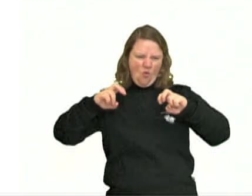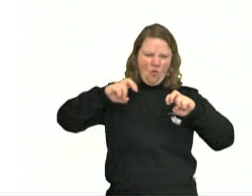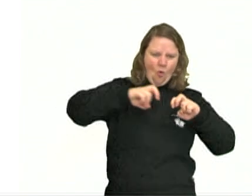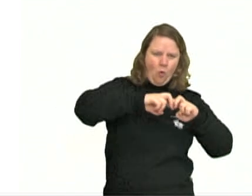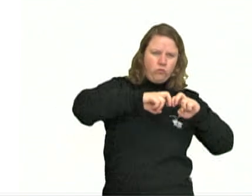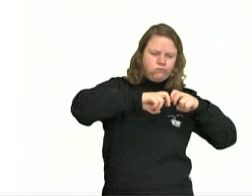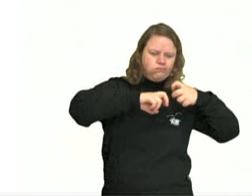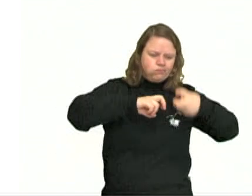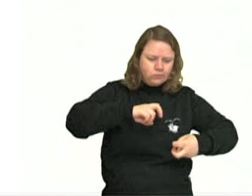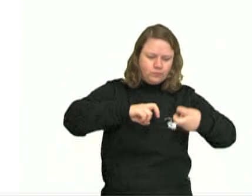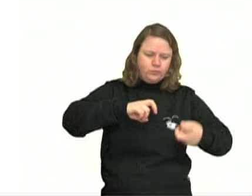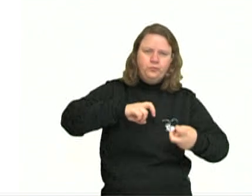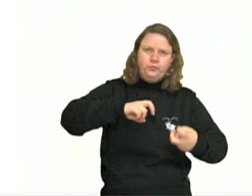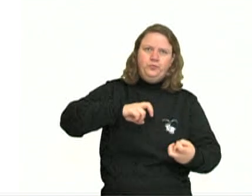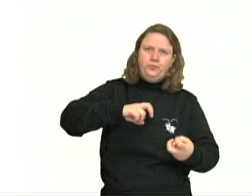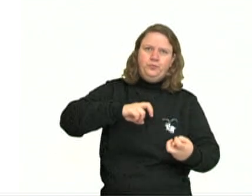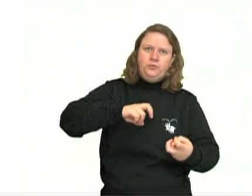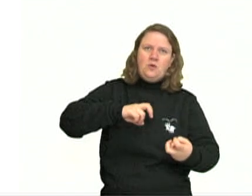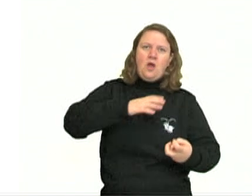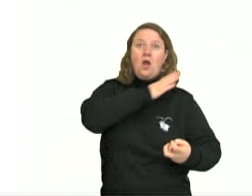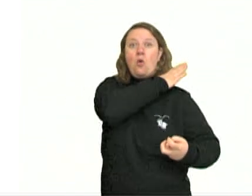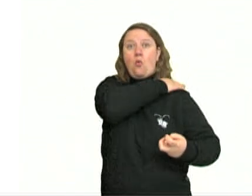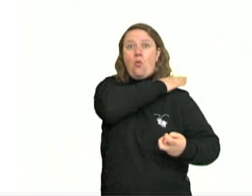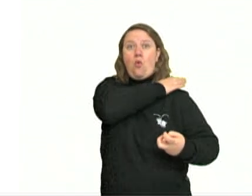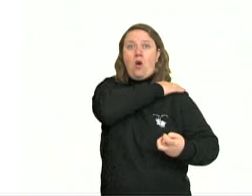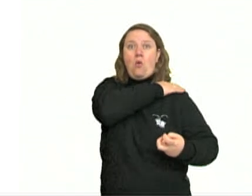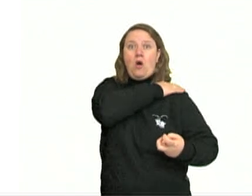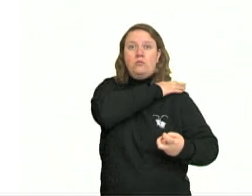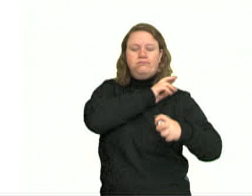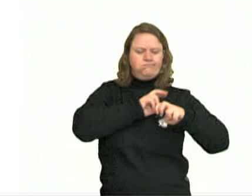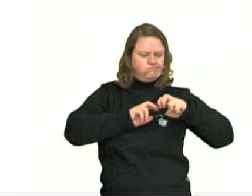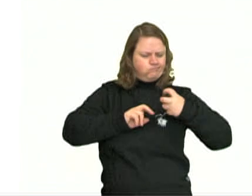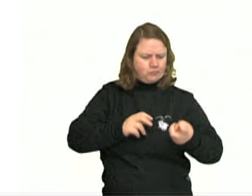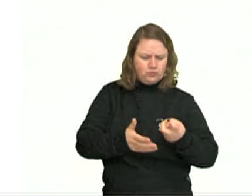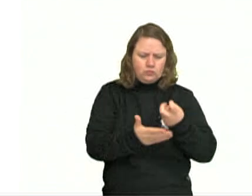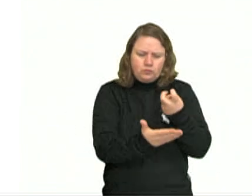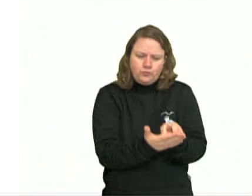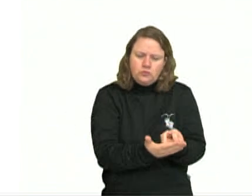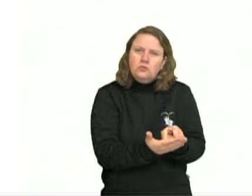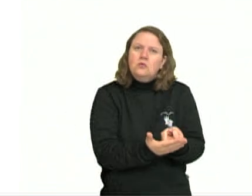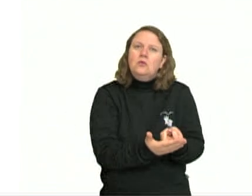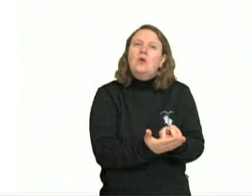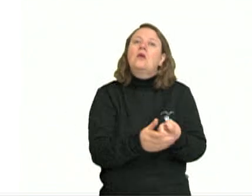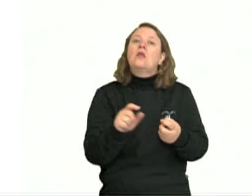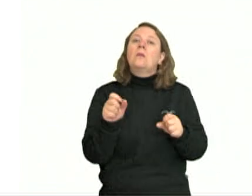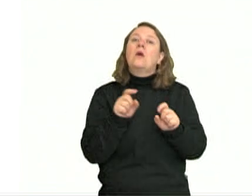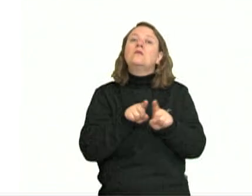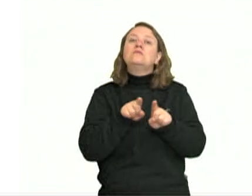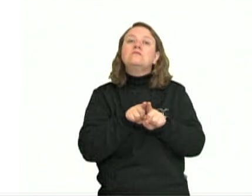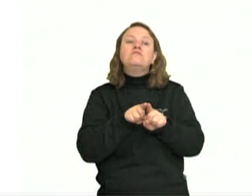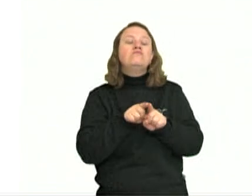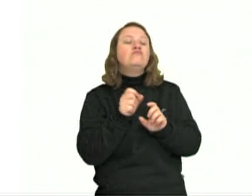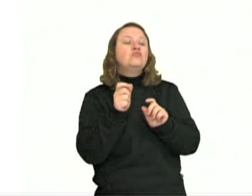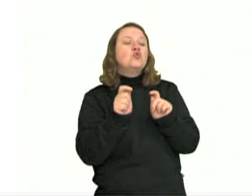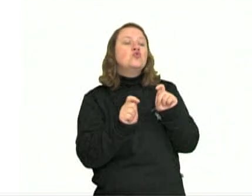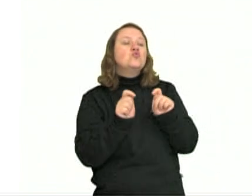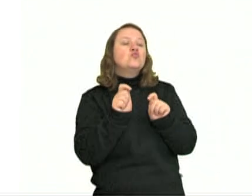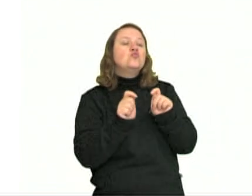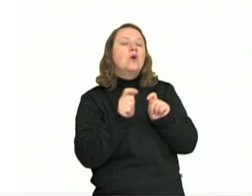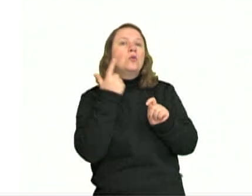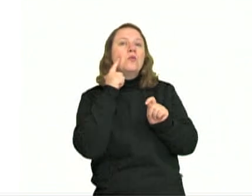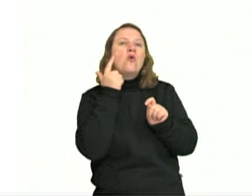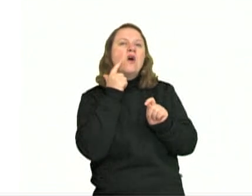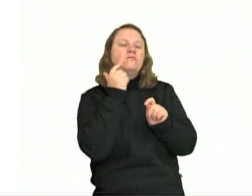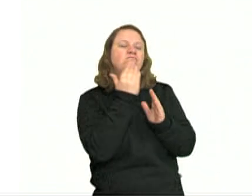e mantendo seus ombros presos contra o tapete, controlando a luta ou conseguir superioridade